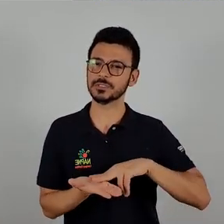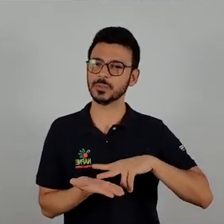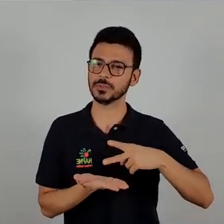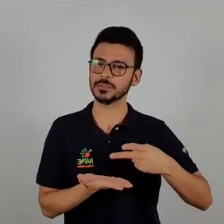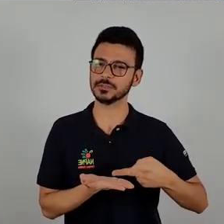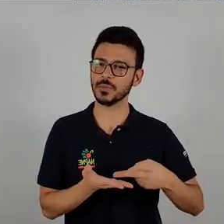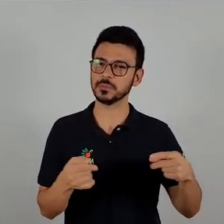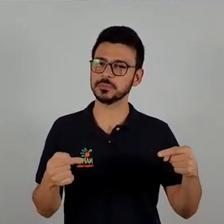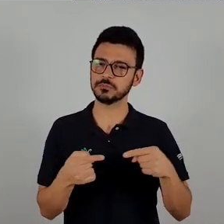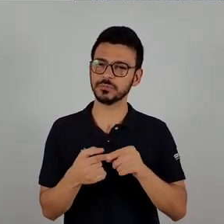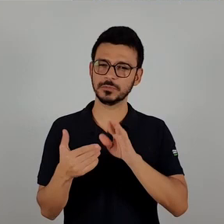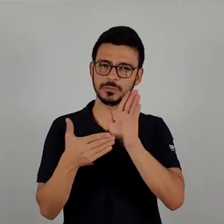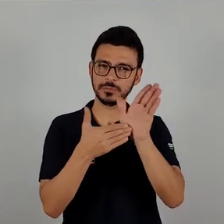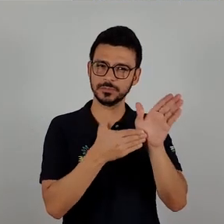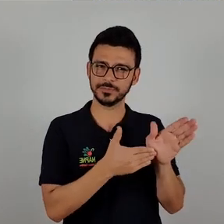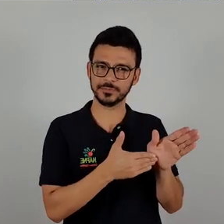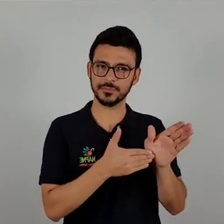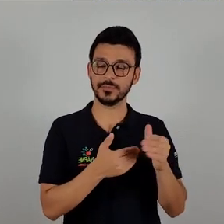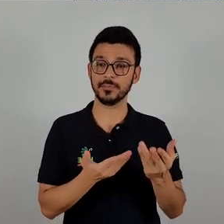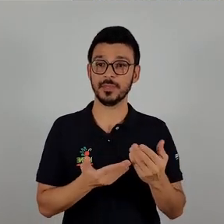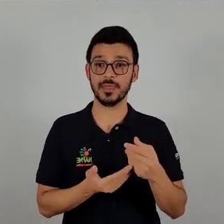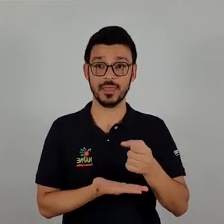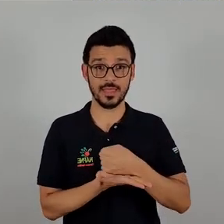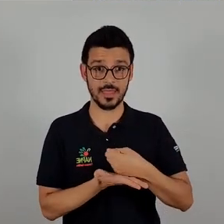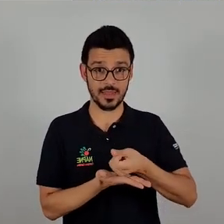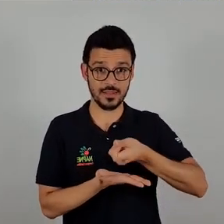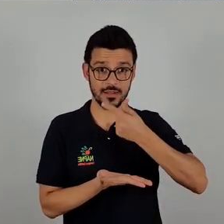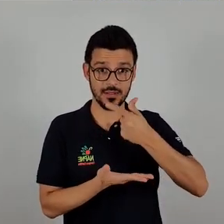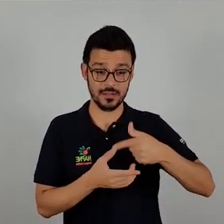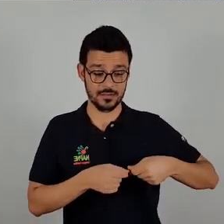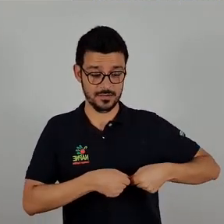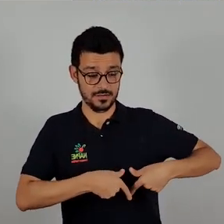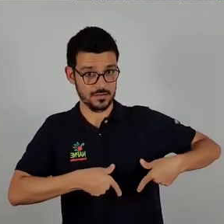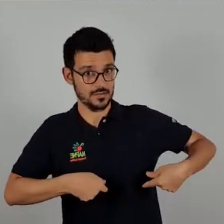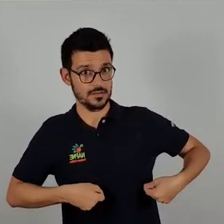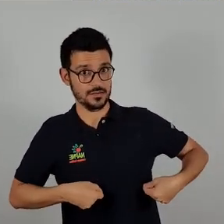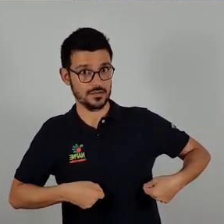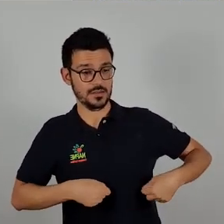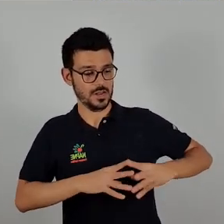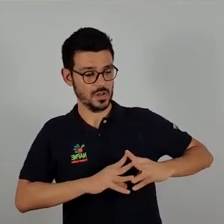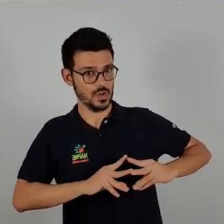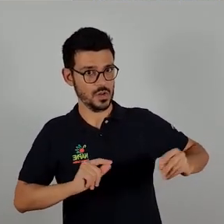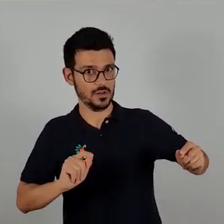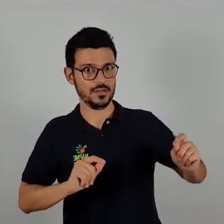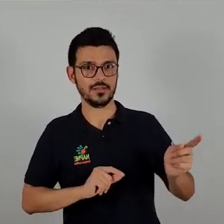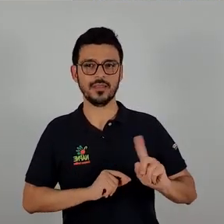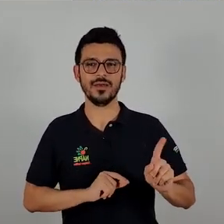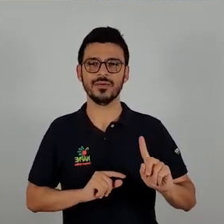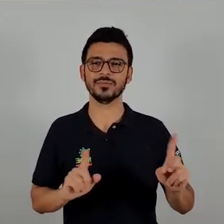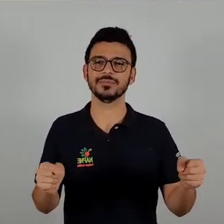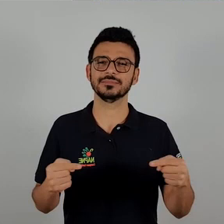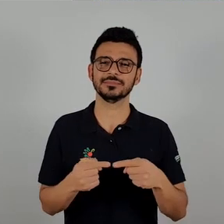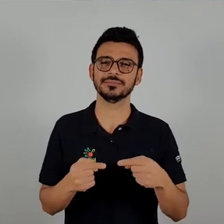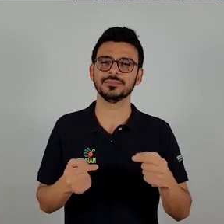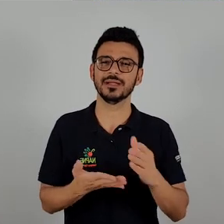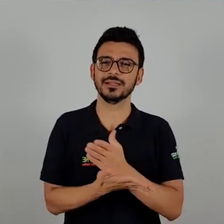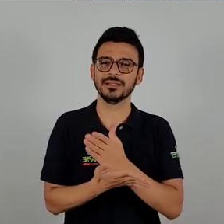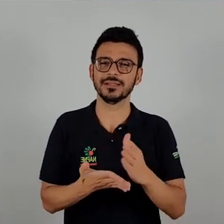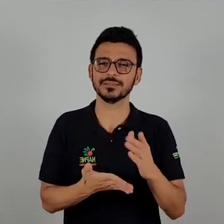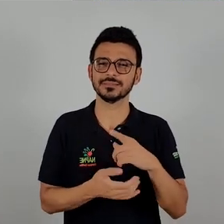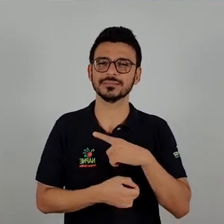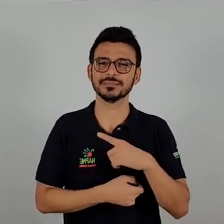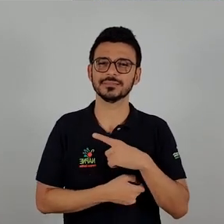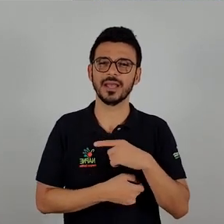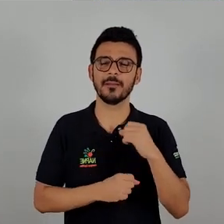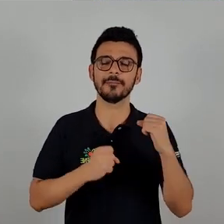como é que é? Aquela outra lá, o Epocler, né? Não é isso. Porque o fígado não tem nada a ver com isso nessa hora, ele tem a ver com